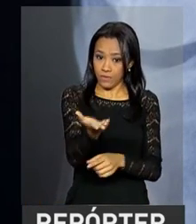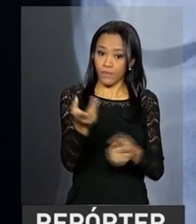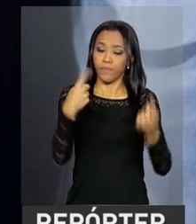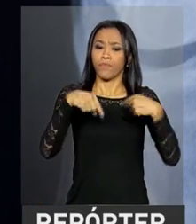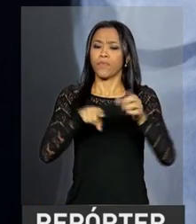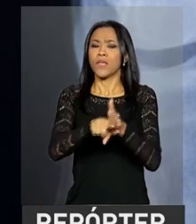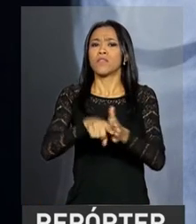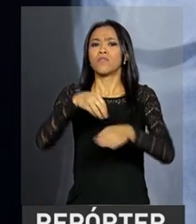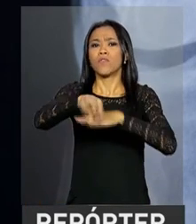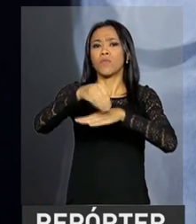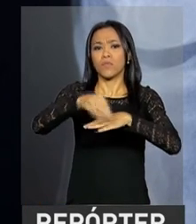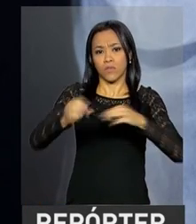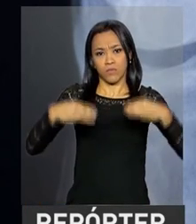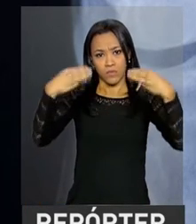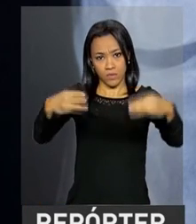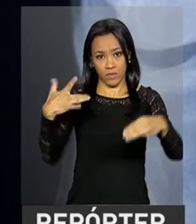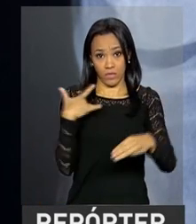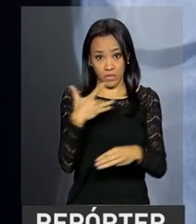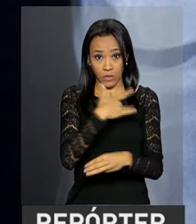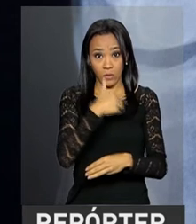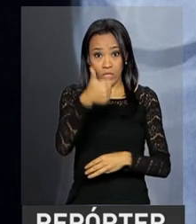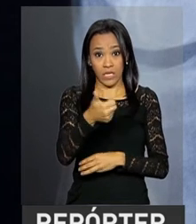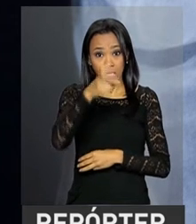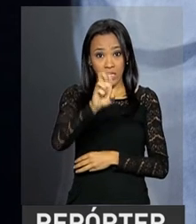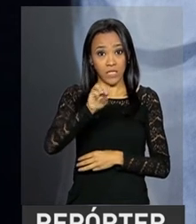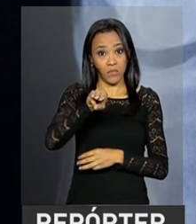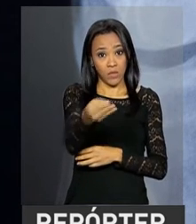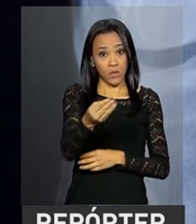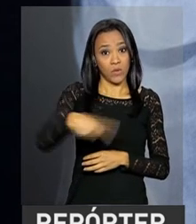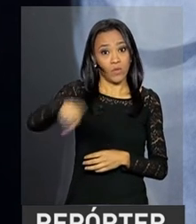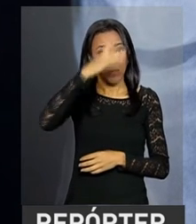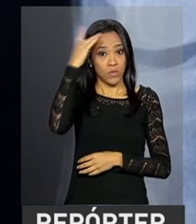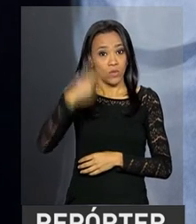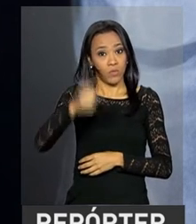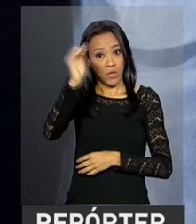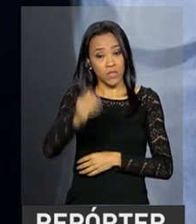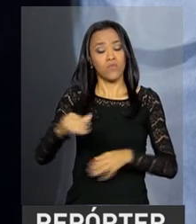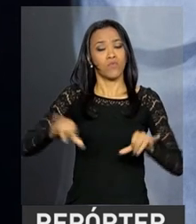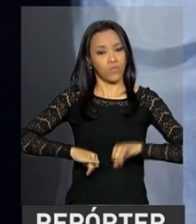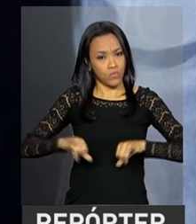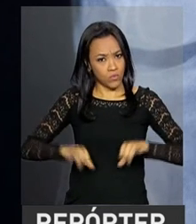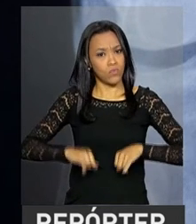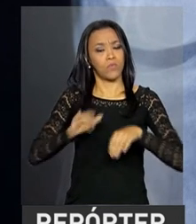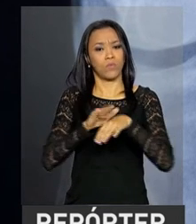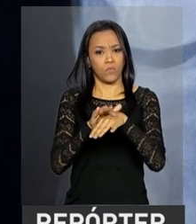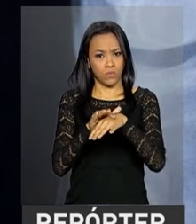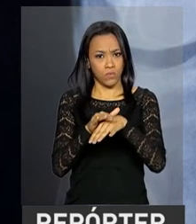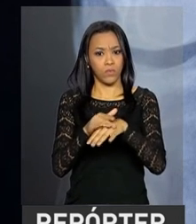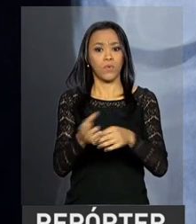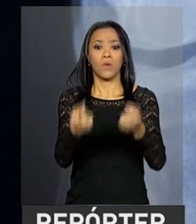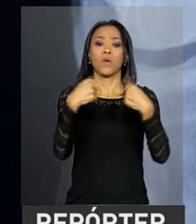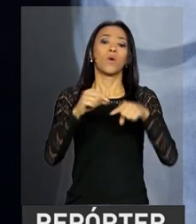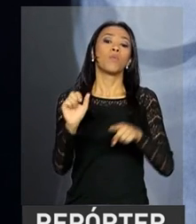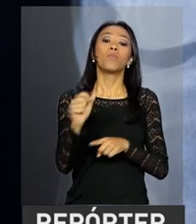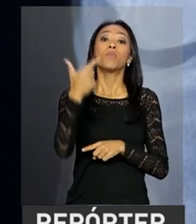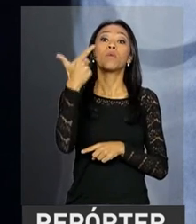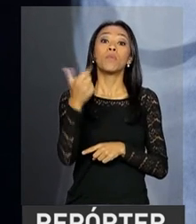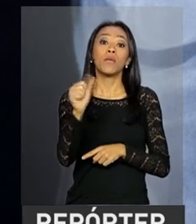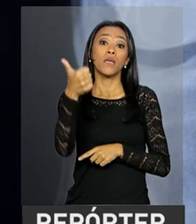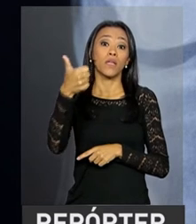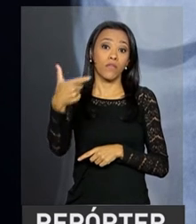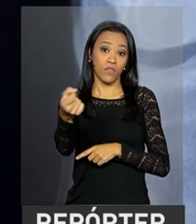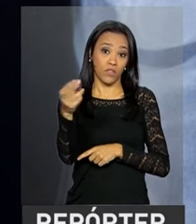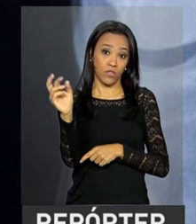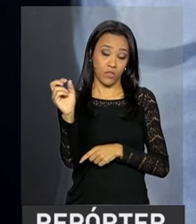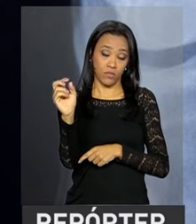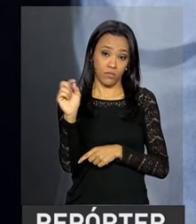mostram que cerca de 15 milhões de brasileiros sofrem de artrose o valor de uma primeira prótese é de 20 mil reais mas